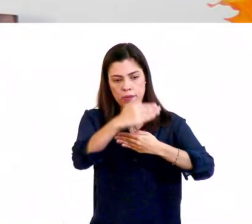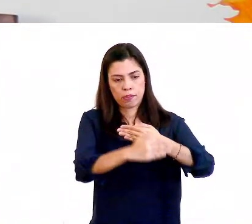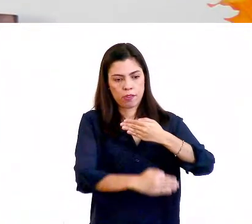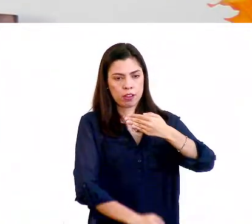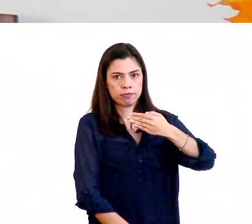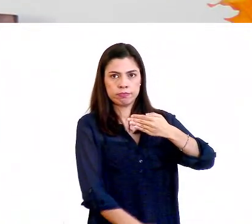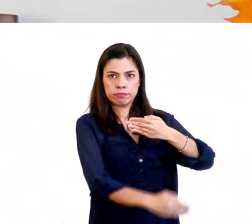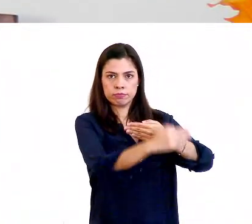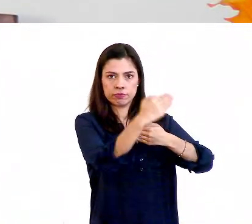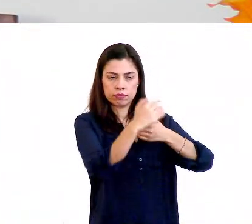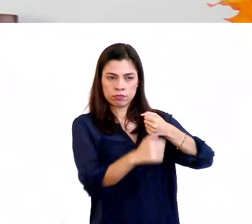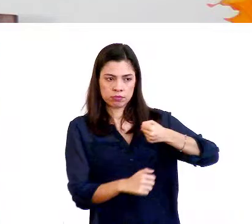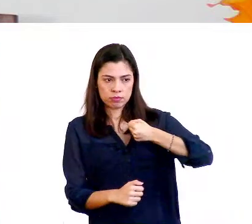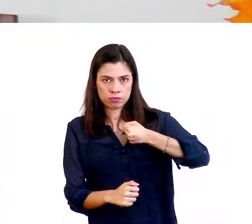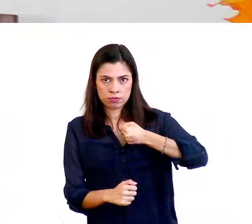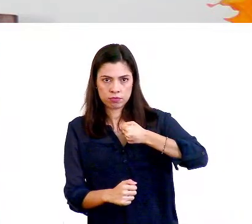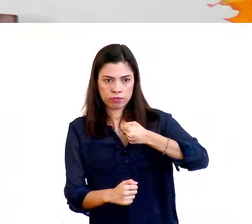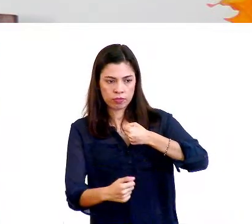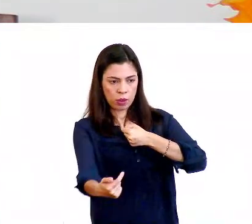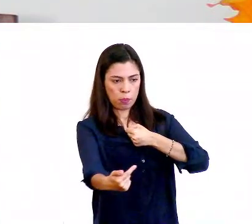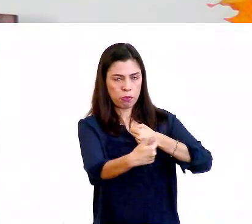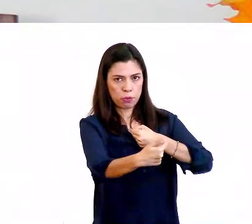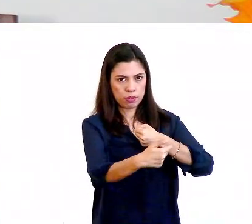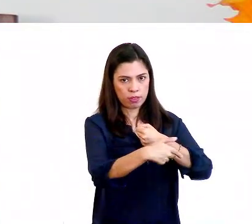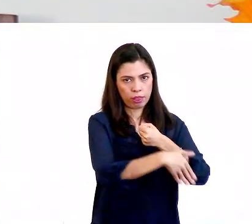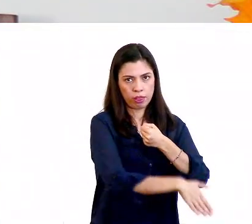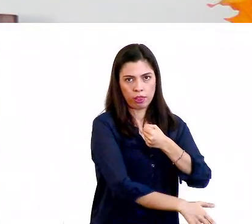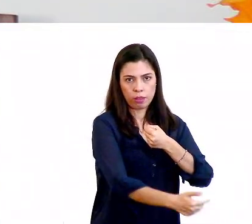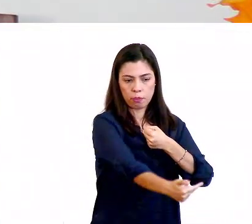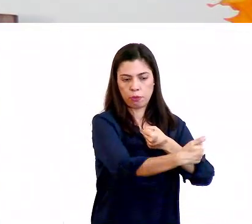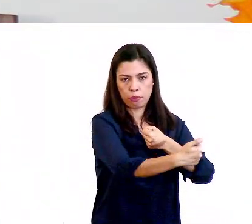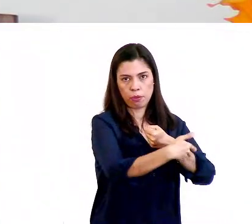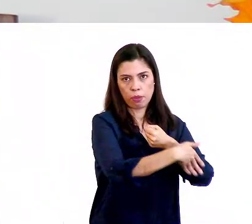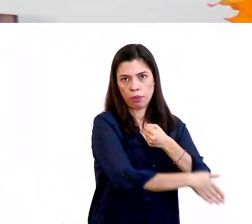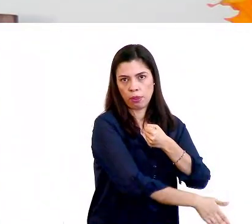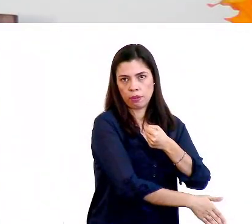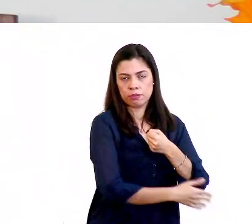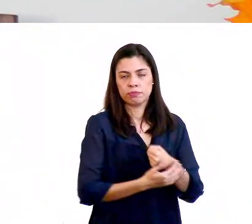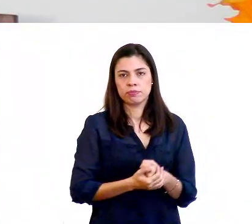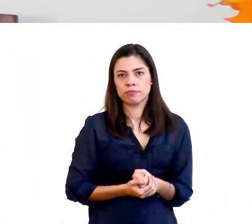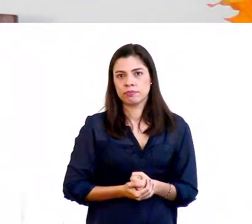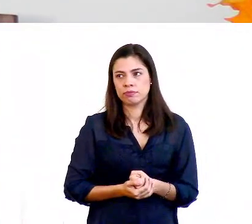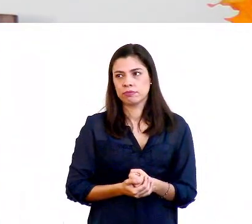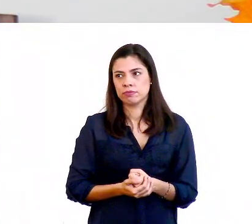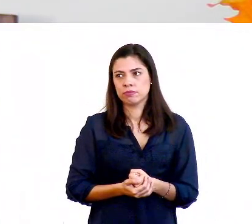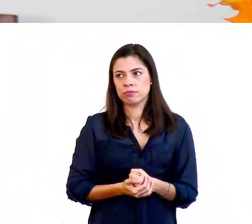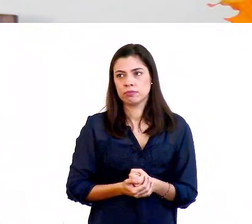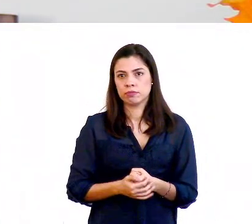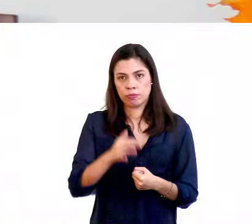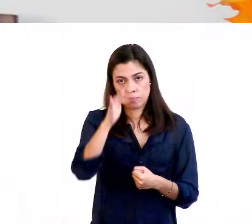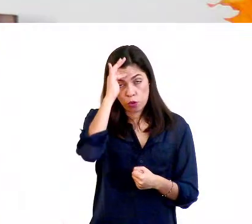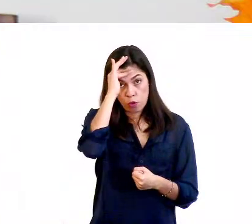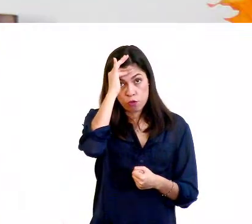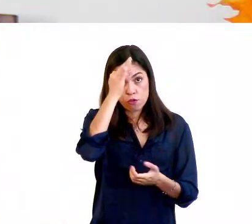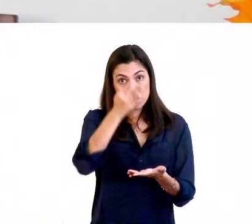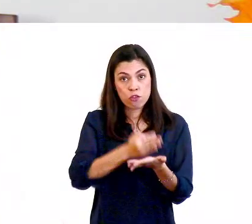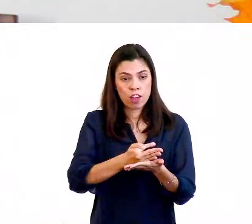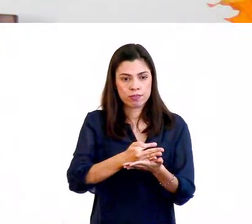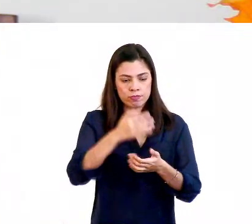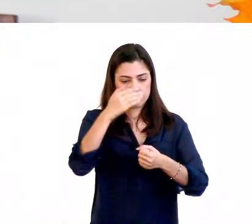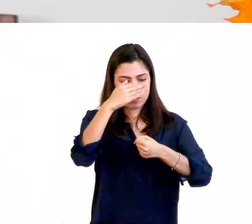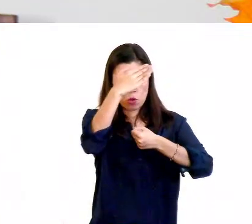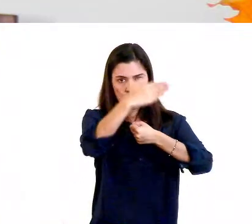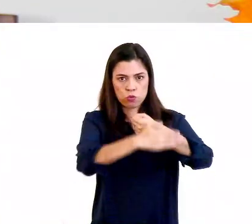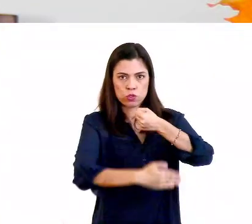Fim de história. Juridicamente, a nossa situação foi resolvida e graças a Deus por isso. Contudo, Ele